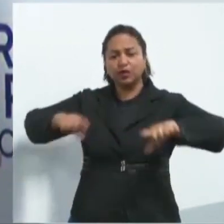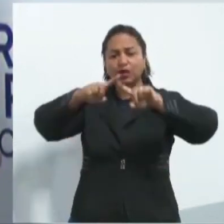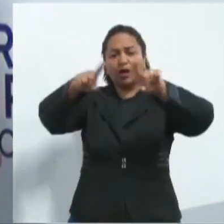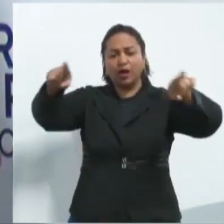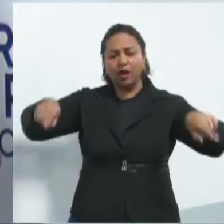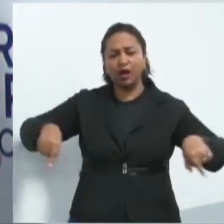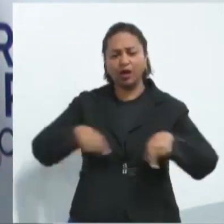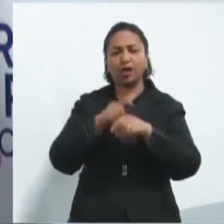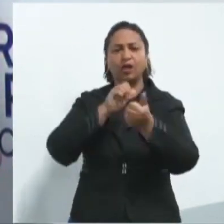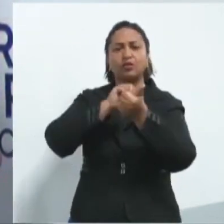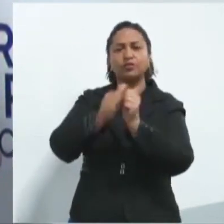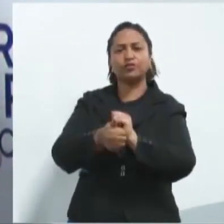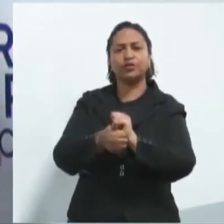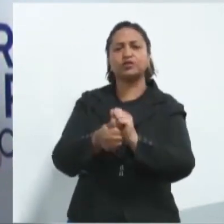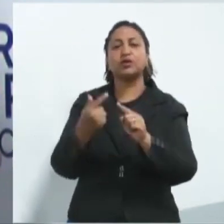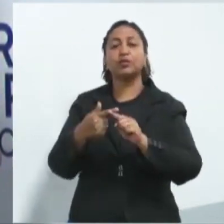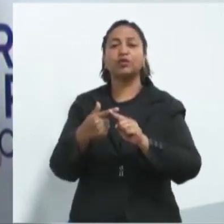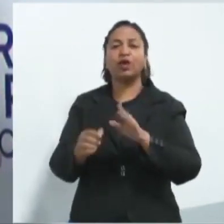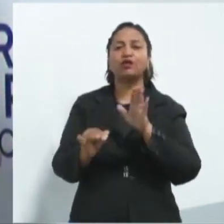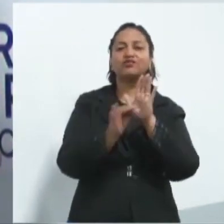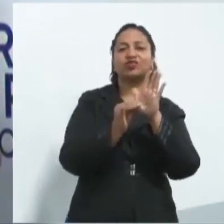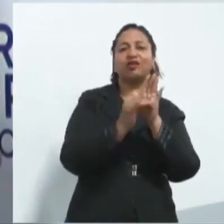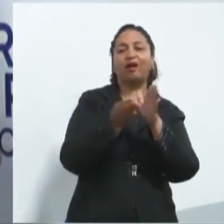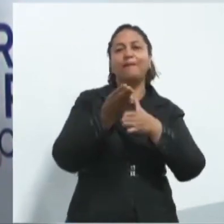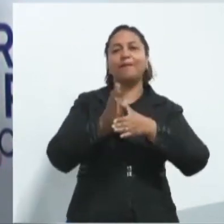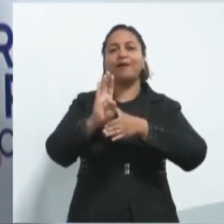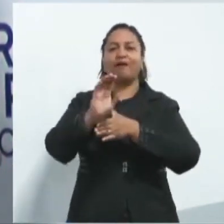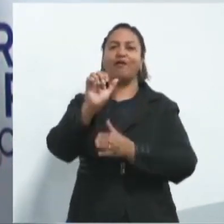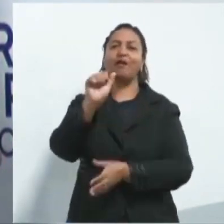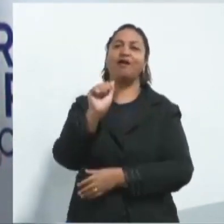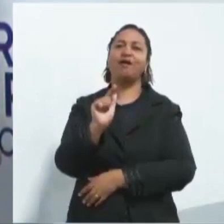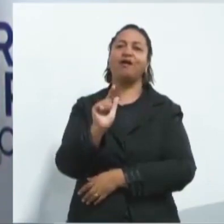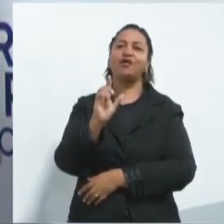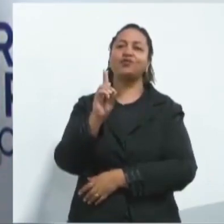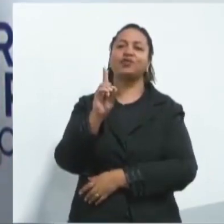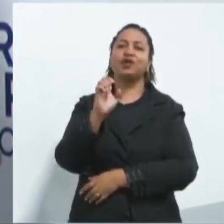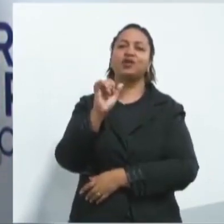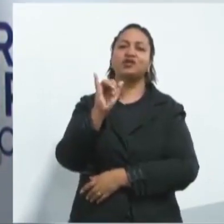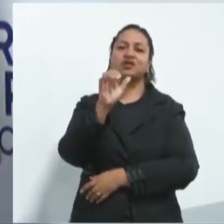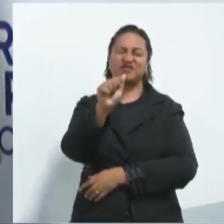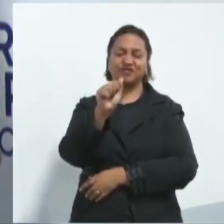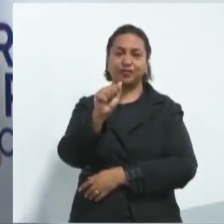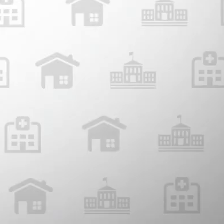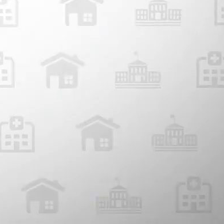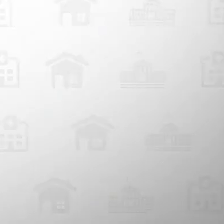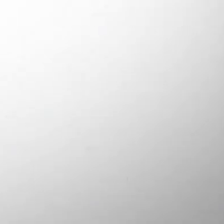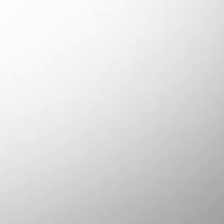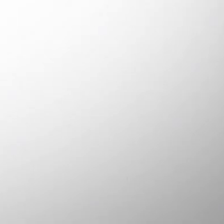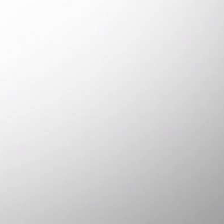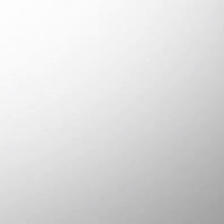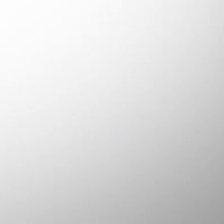ao bairro aldeia do som ea lhe agradecer ao prefeito roberto por ter aceitado